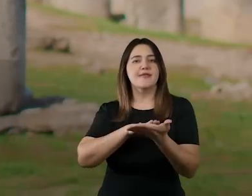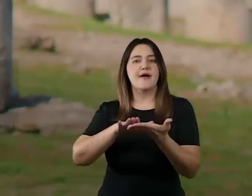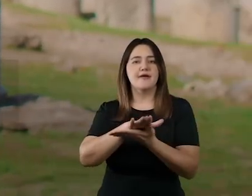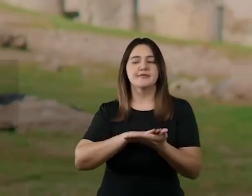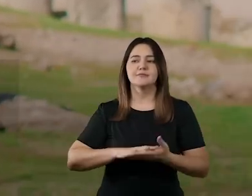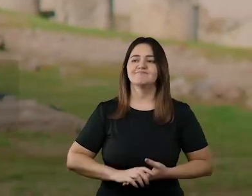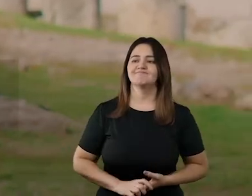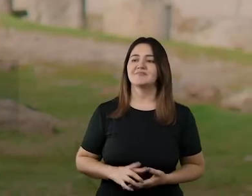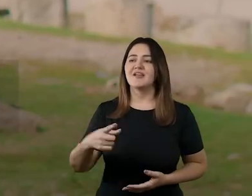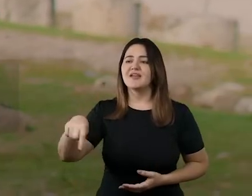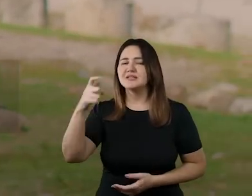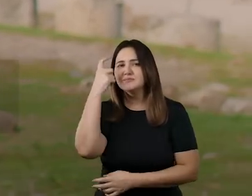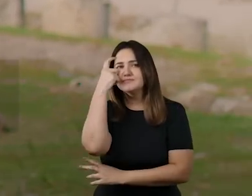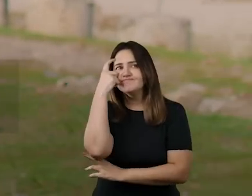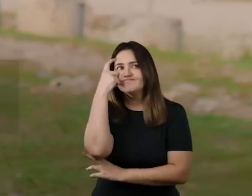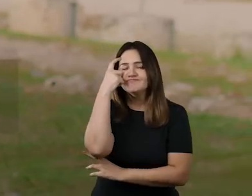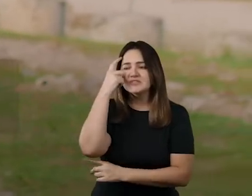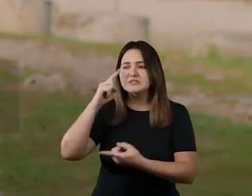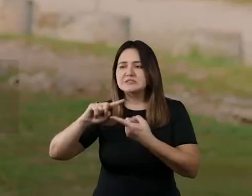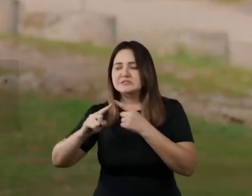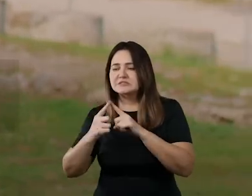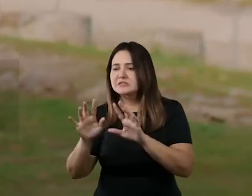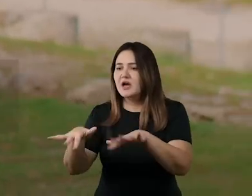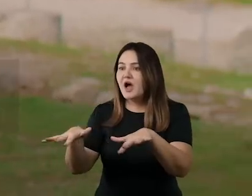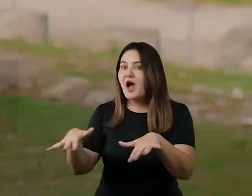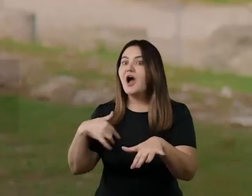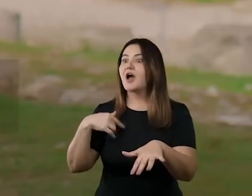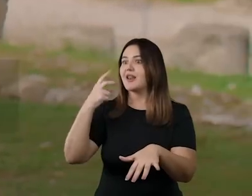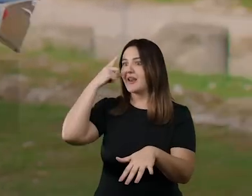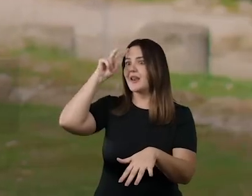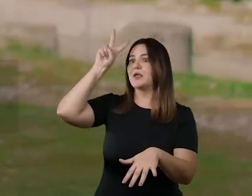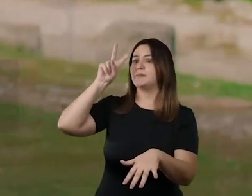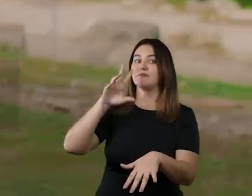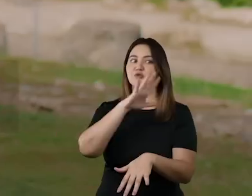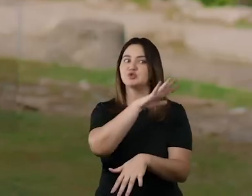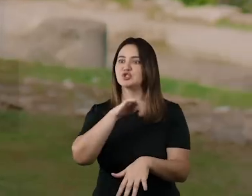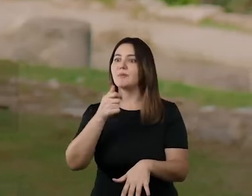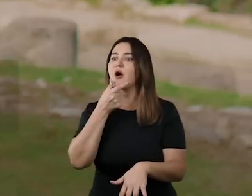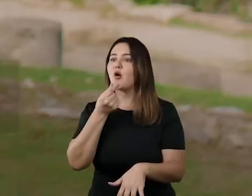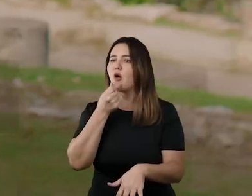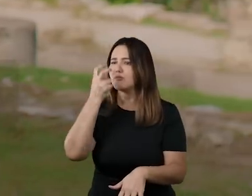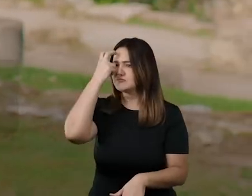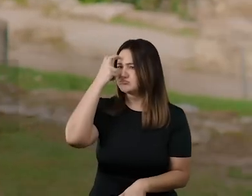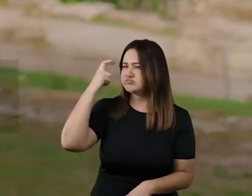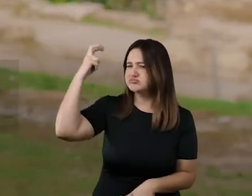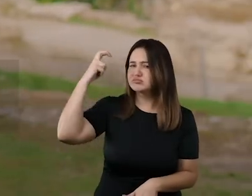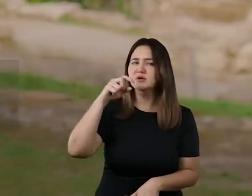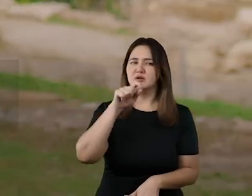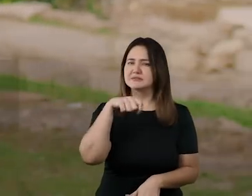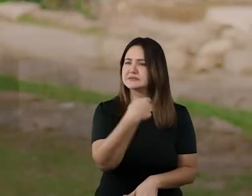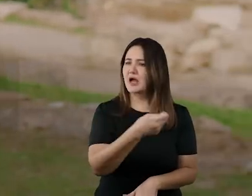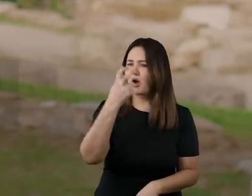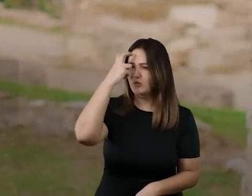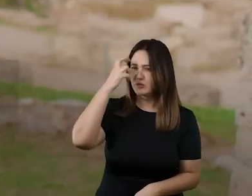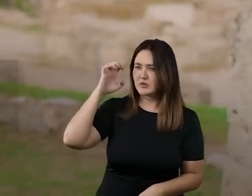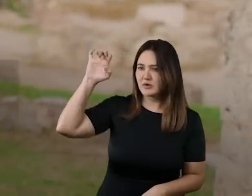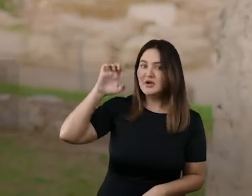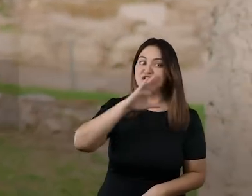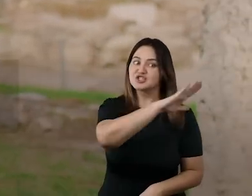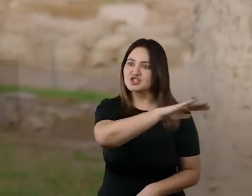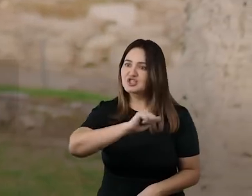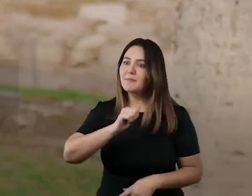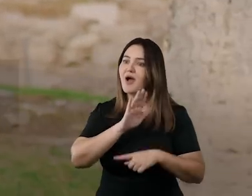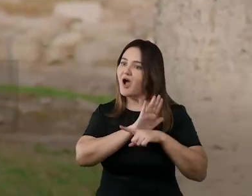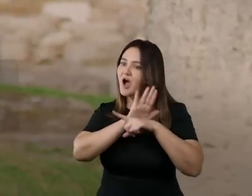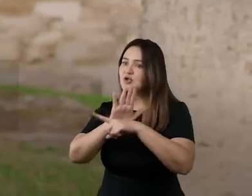o velho Epimênides para que viesse aqui e esclarecesse o que estava acontecendo e desse a solução para acabar